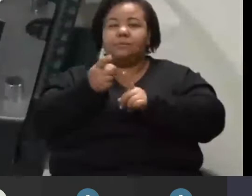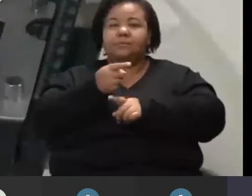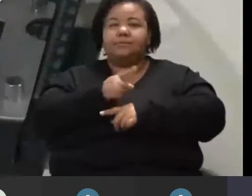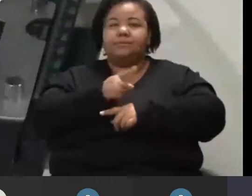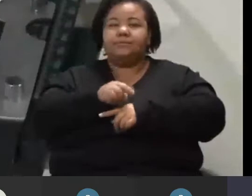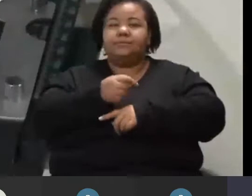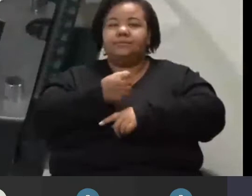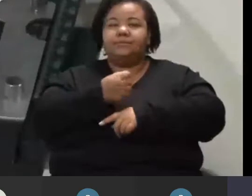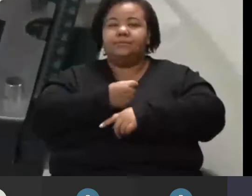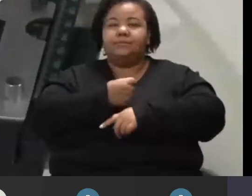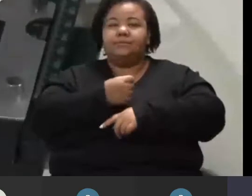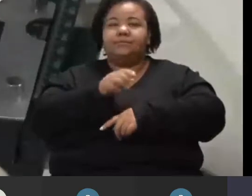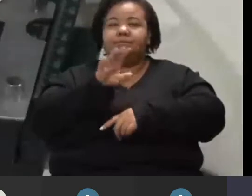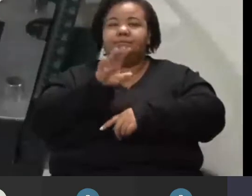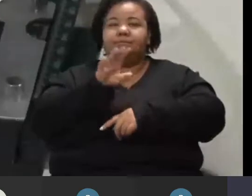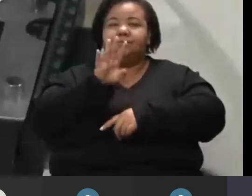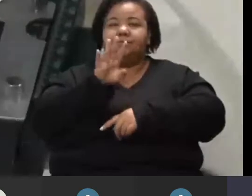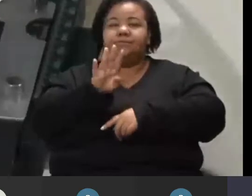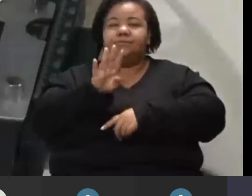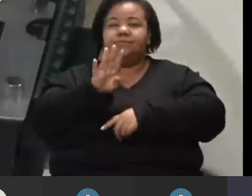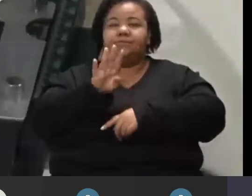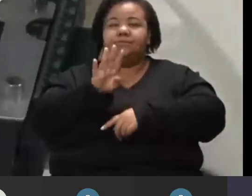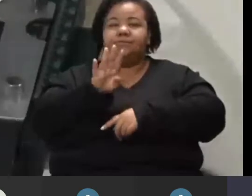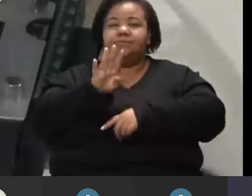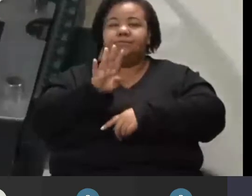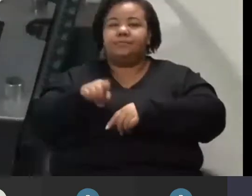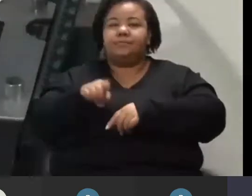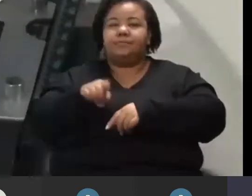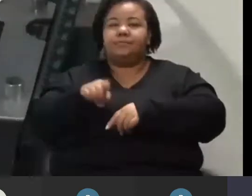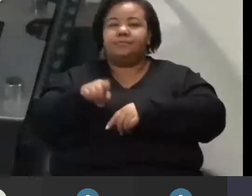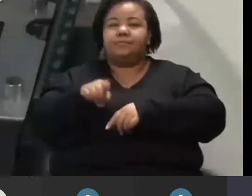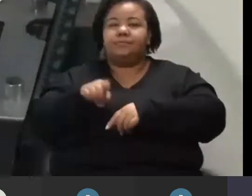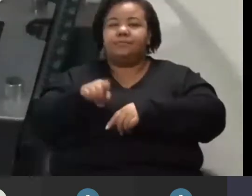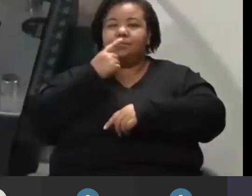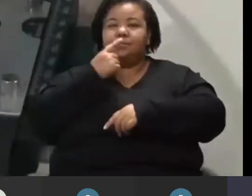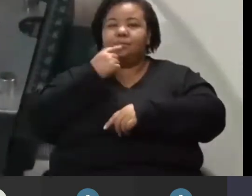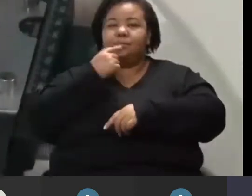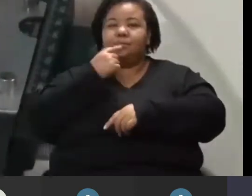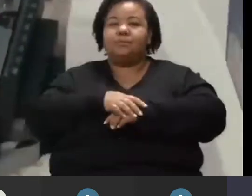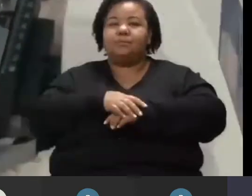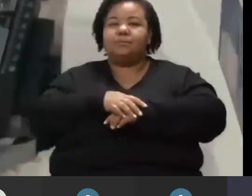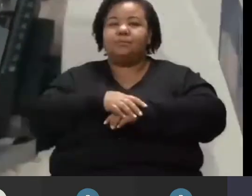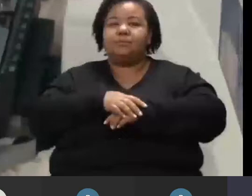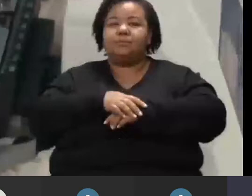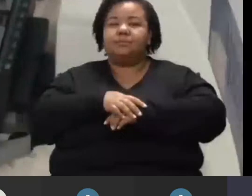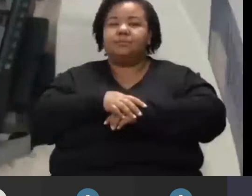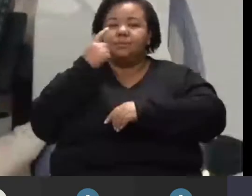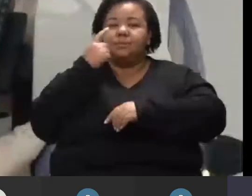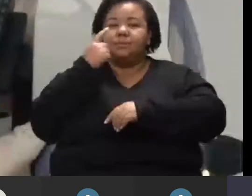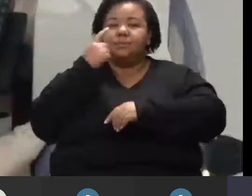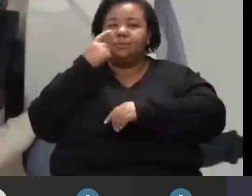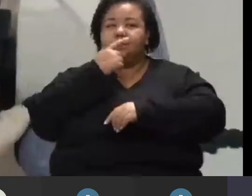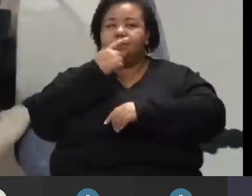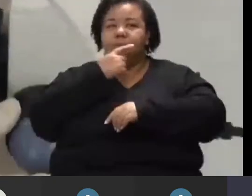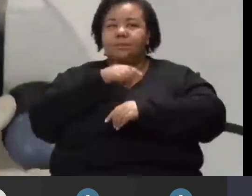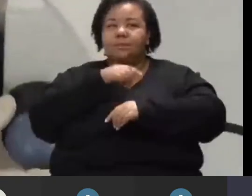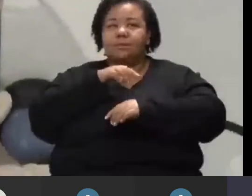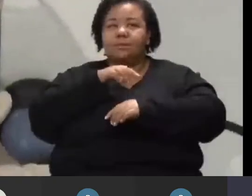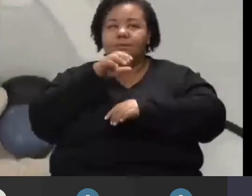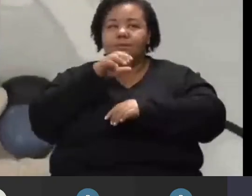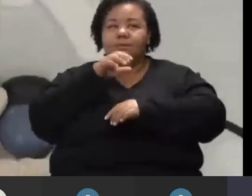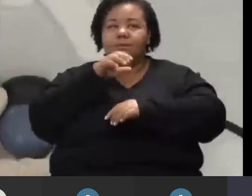estar posicionada é a 4 vezes a vermelha. E aí, com os olhos na ocular, você vai utilizar o